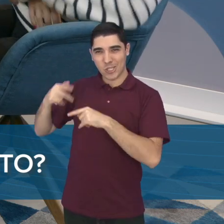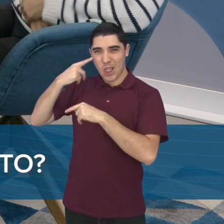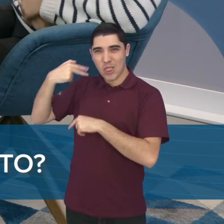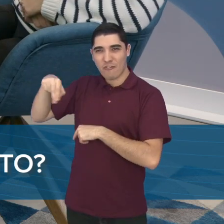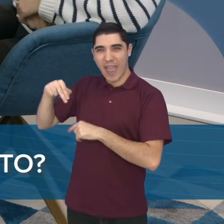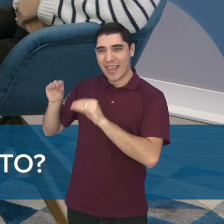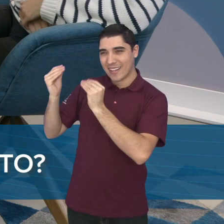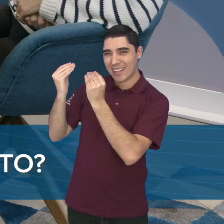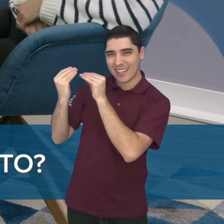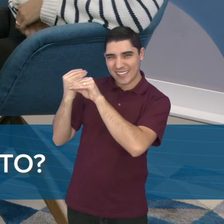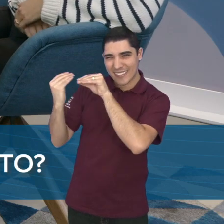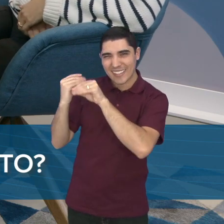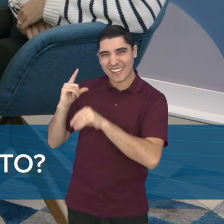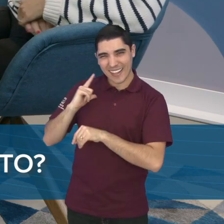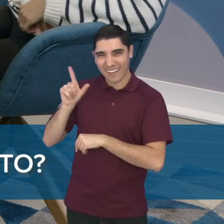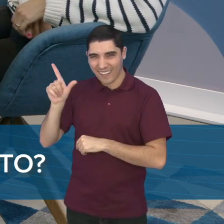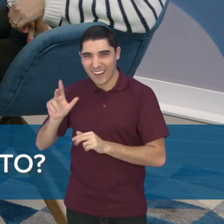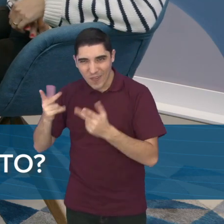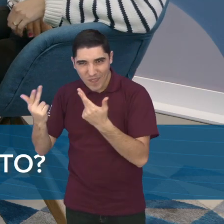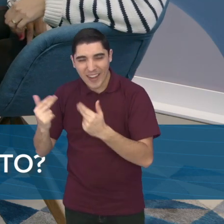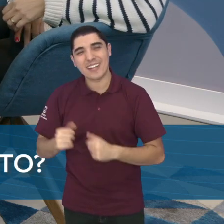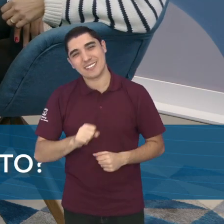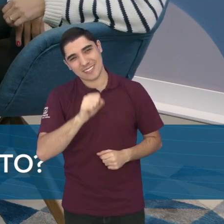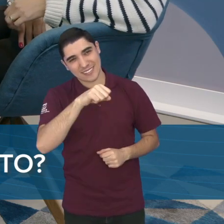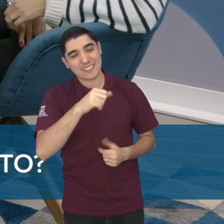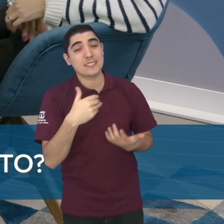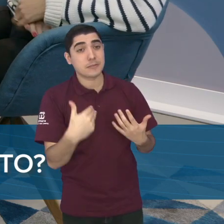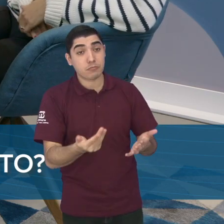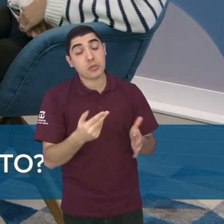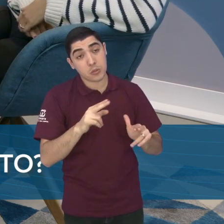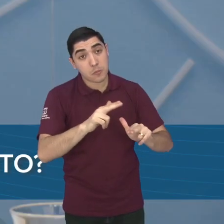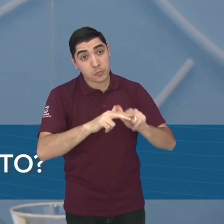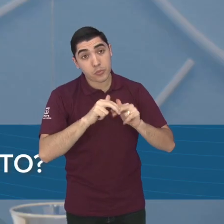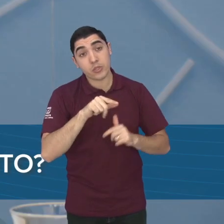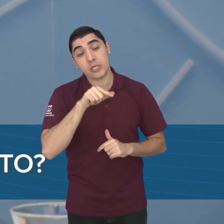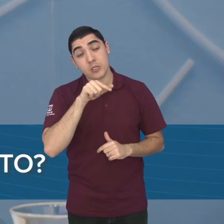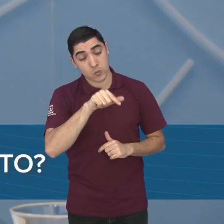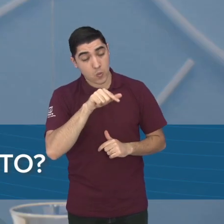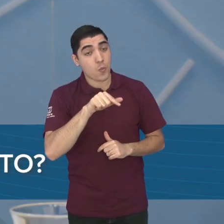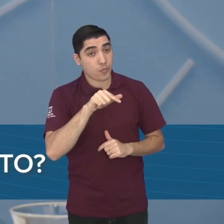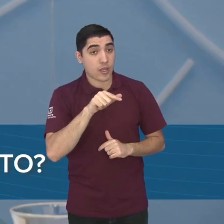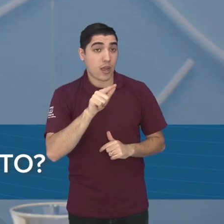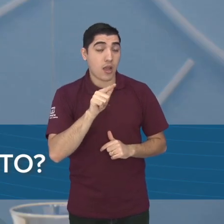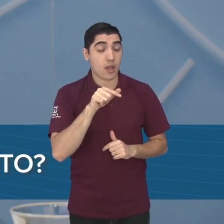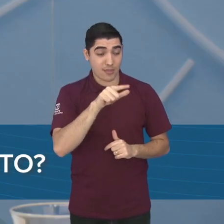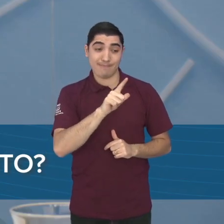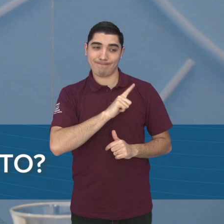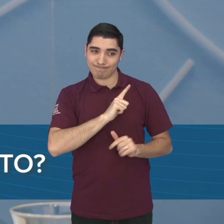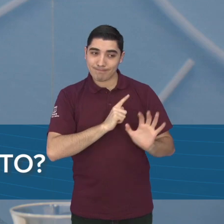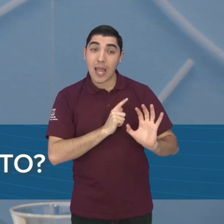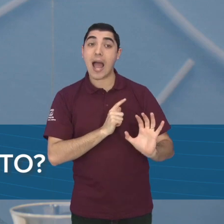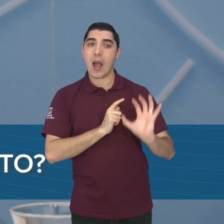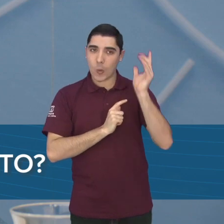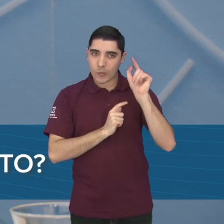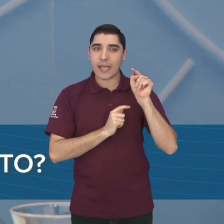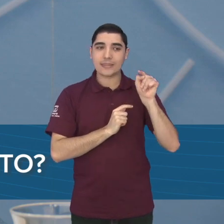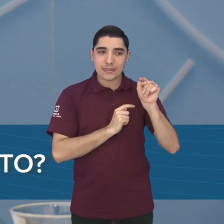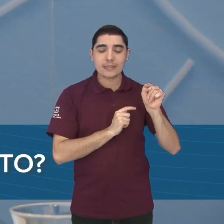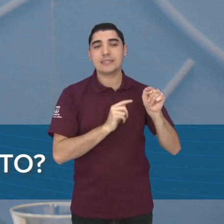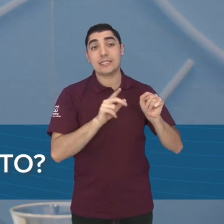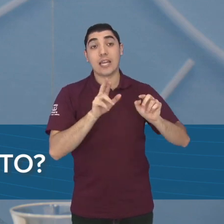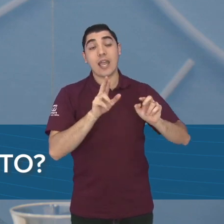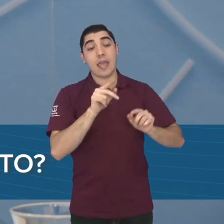mexicana, exatamente. Realmente, acho que a cultura tem sim um papel, né, em colocar o sofrimento nesse lugar, um